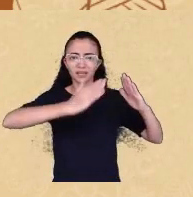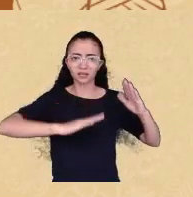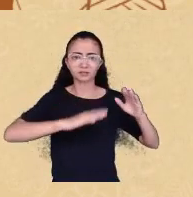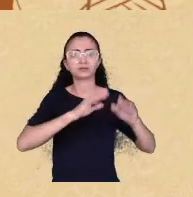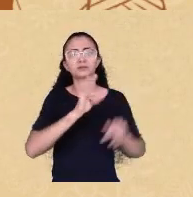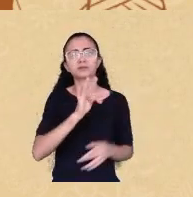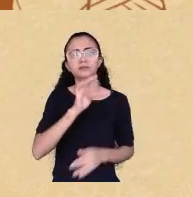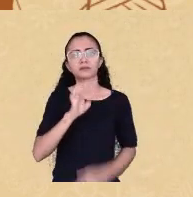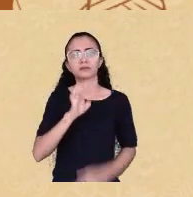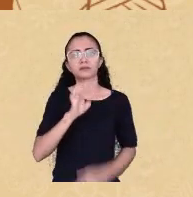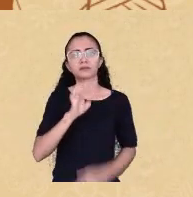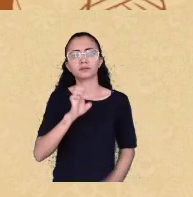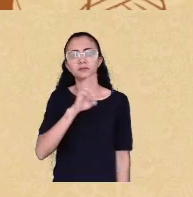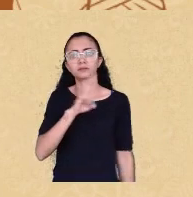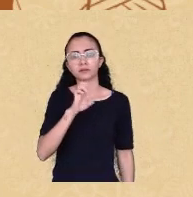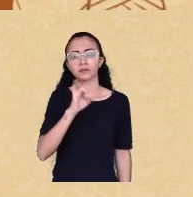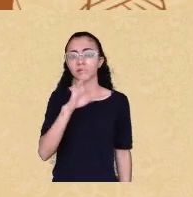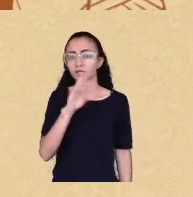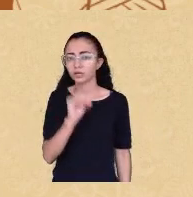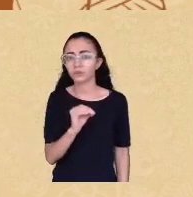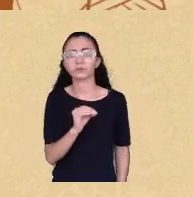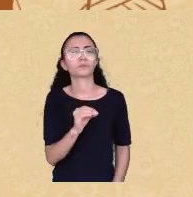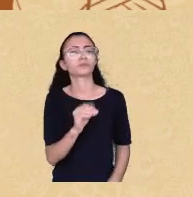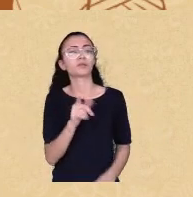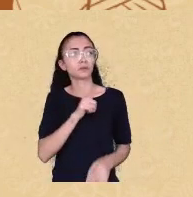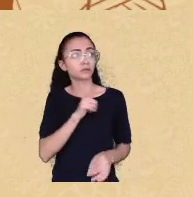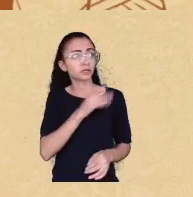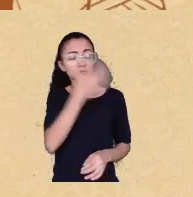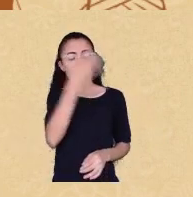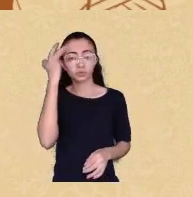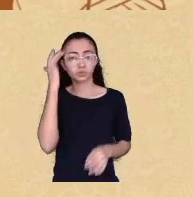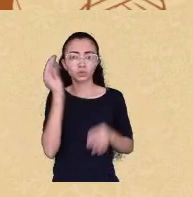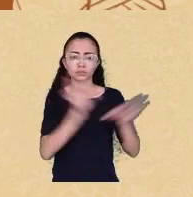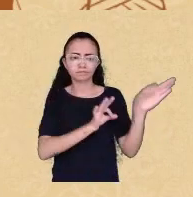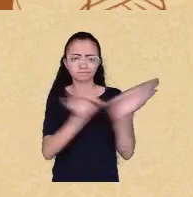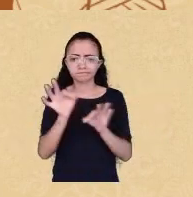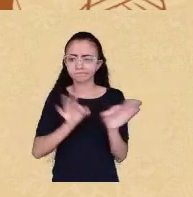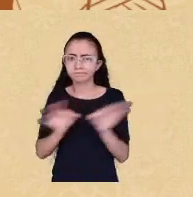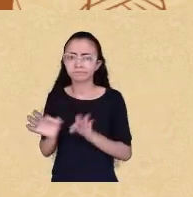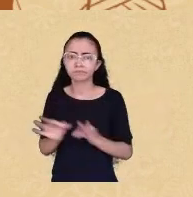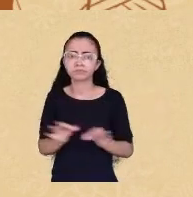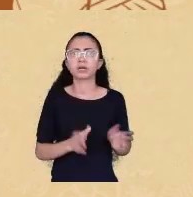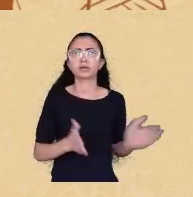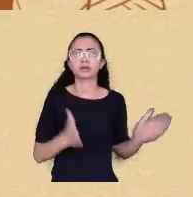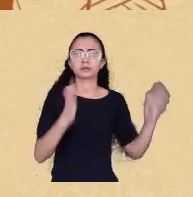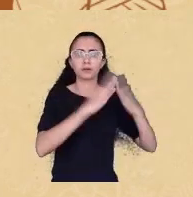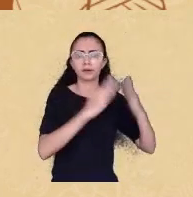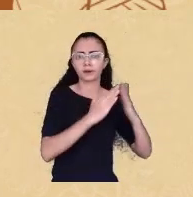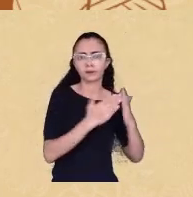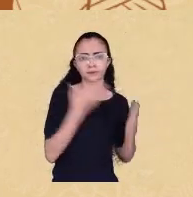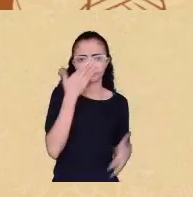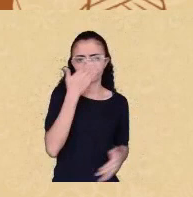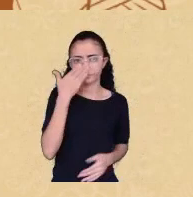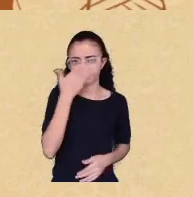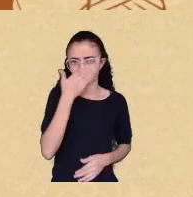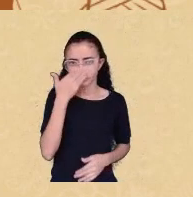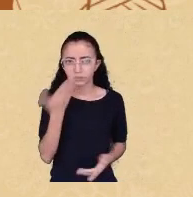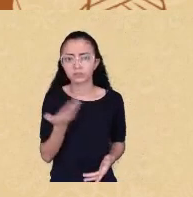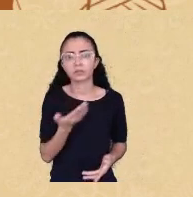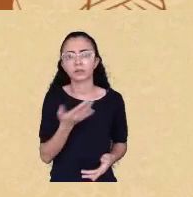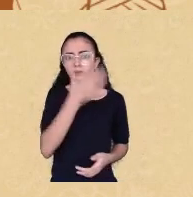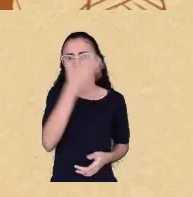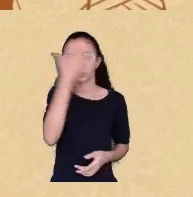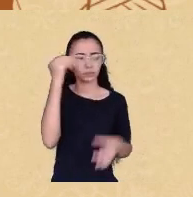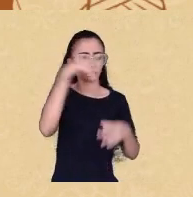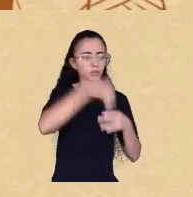teve auto-organização. As pessoas dentro da casa da cafetina, do lugar da prostituição, tiveram que ter estratégias de